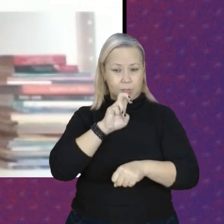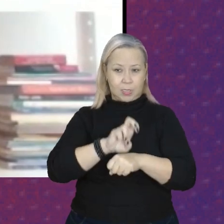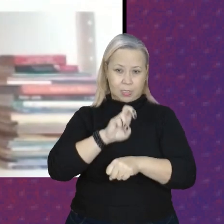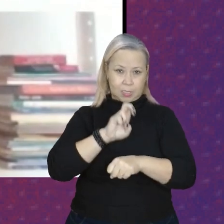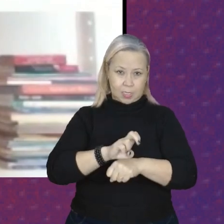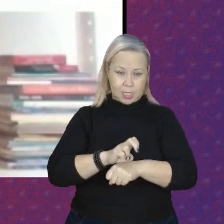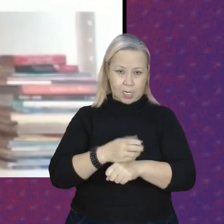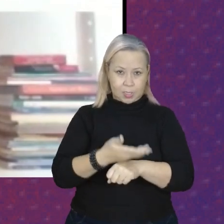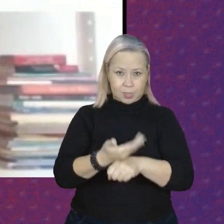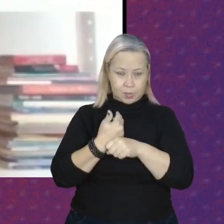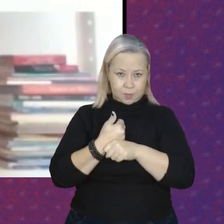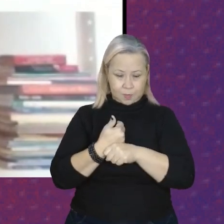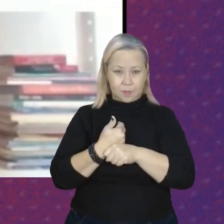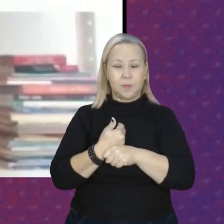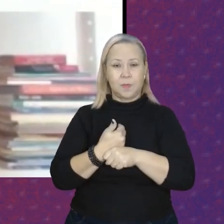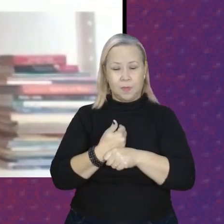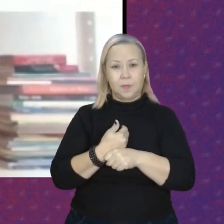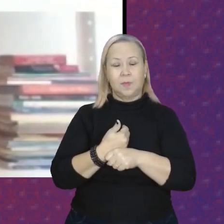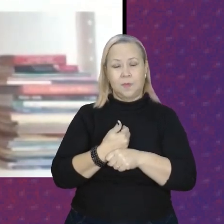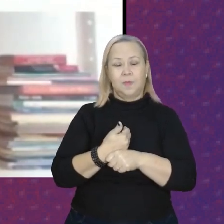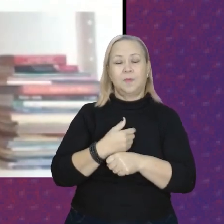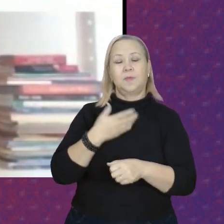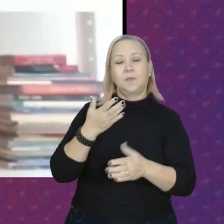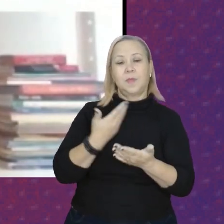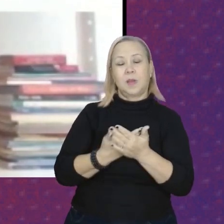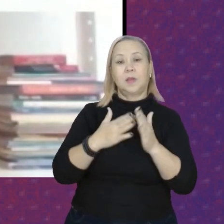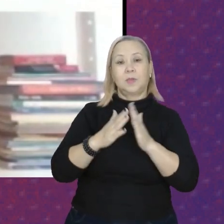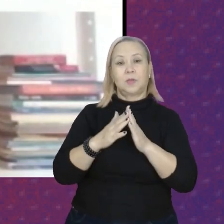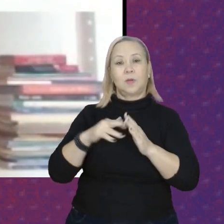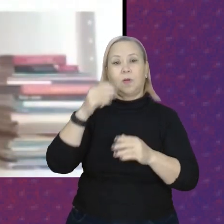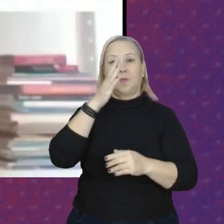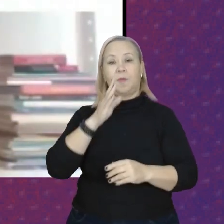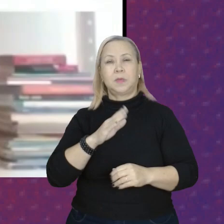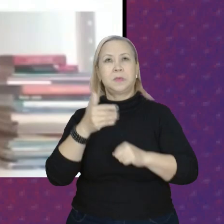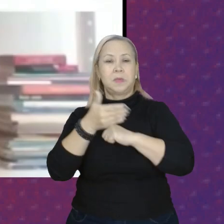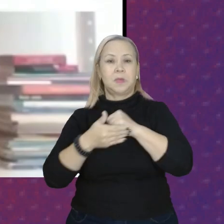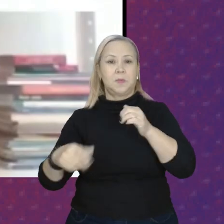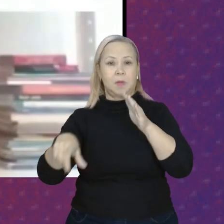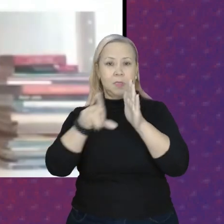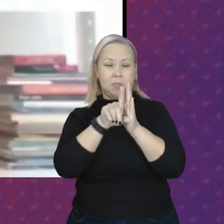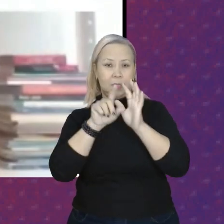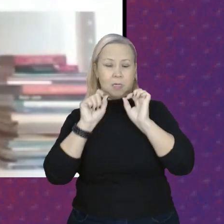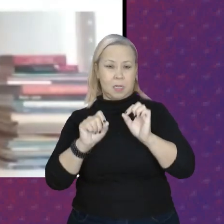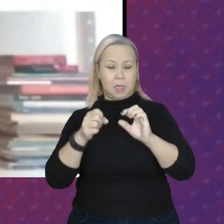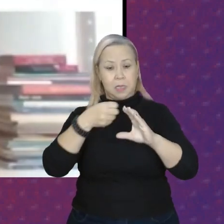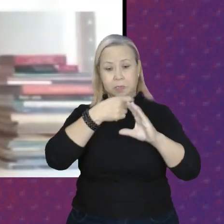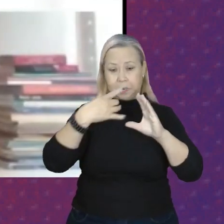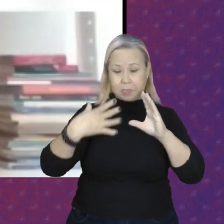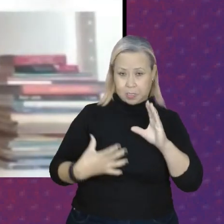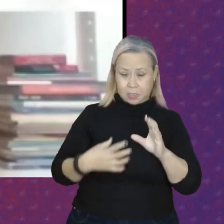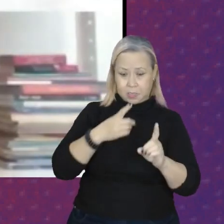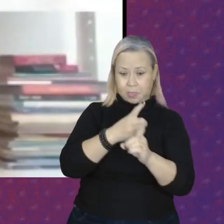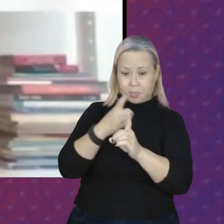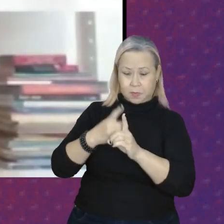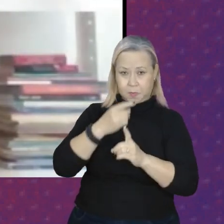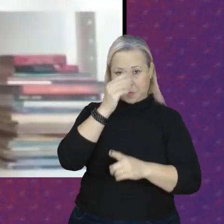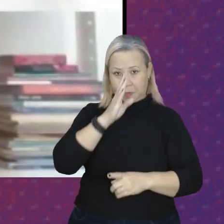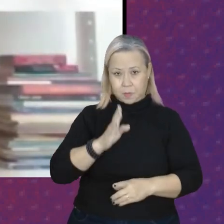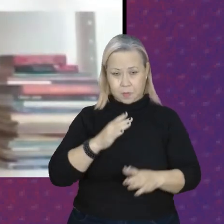e pré-escolas no Brasil, quais são essas características e as bases legais desse atendimento no Brasil